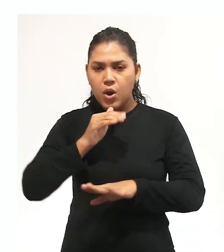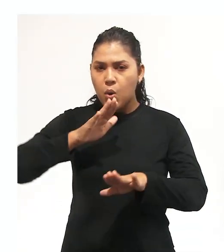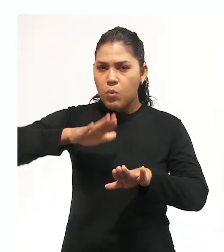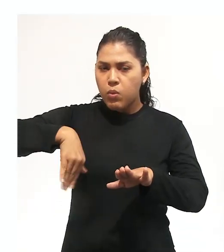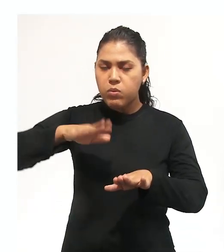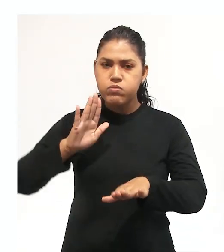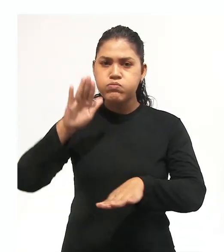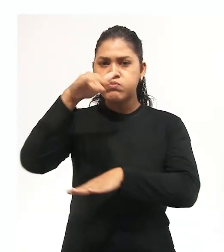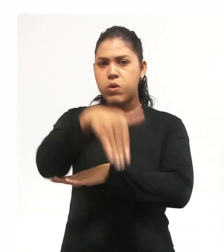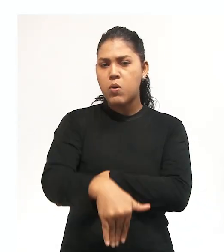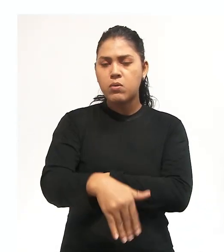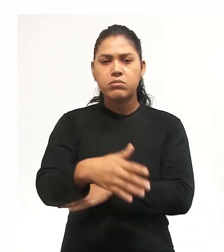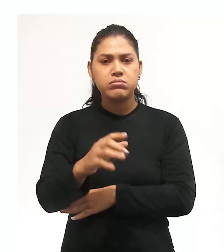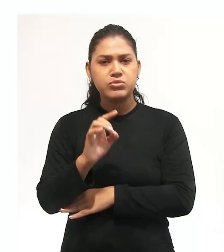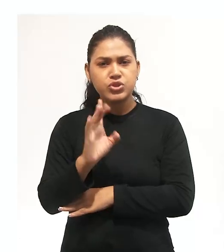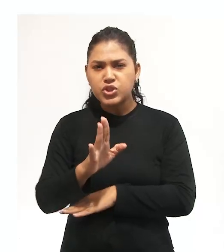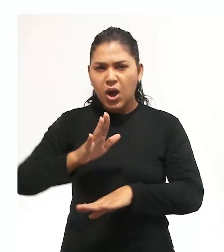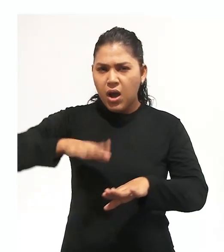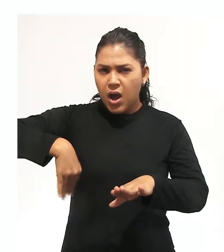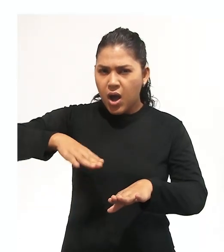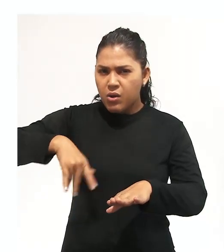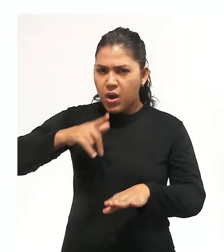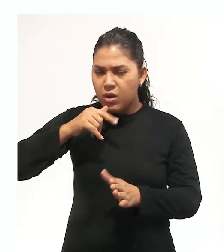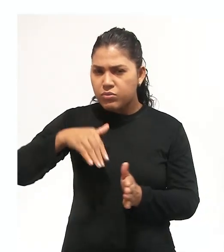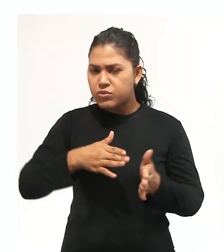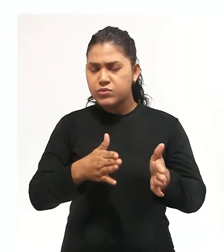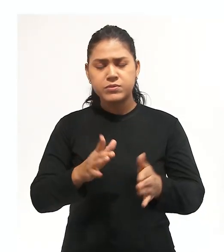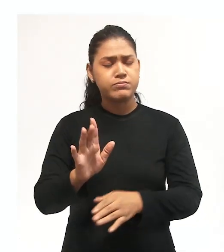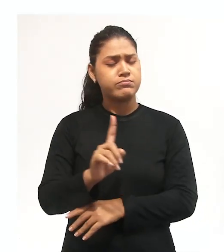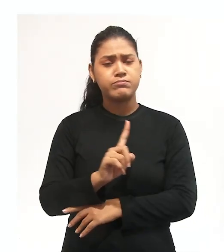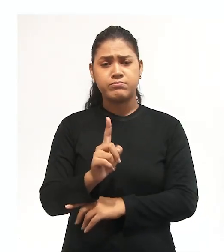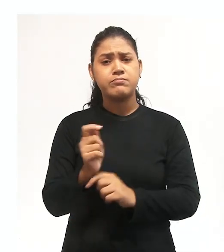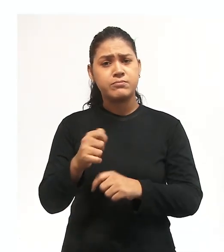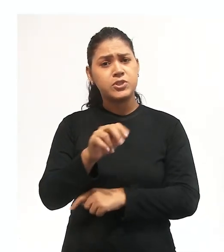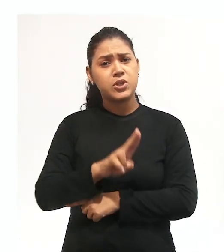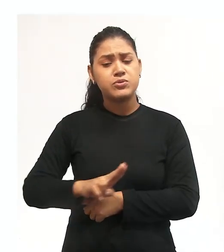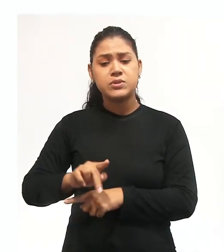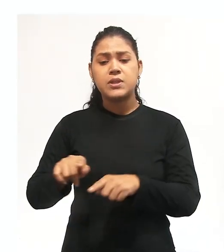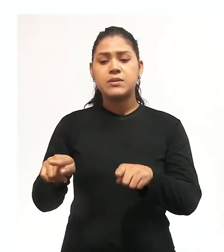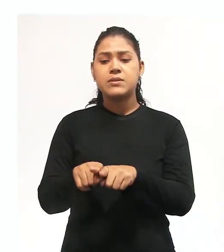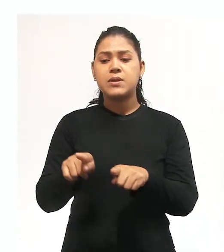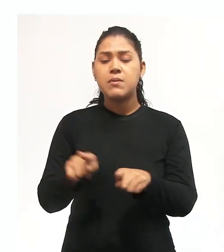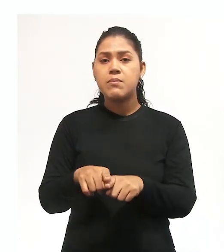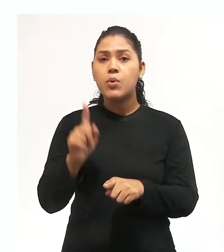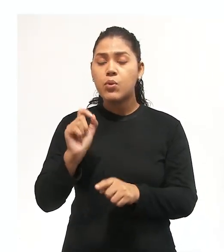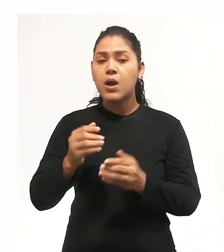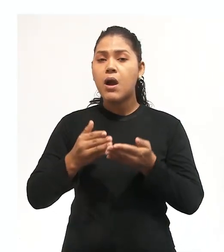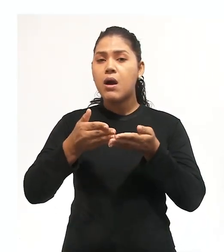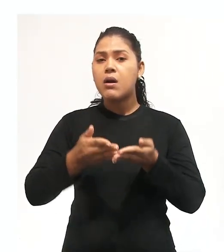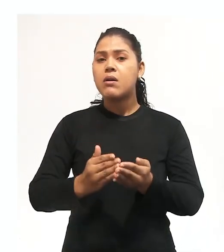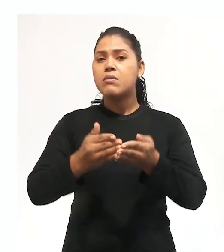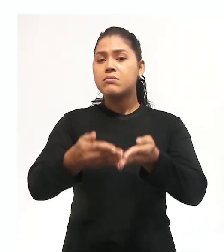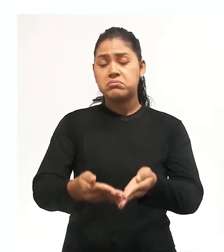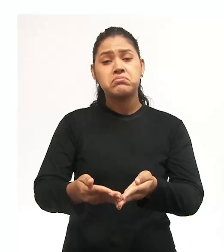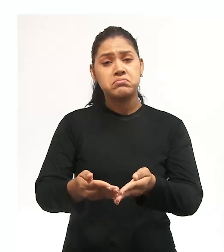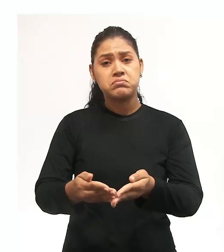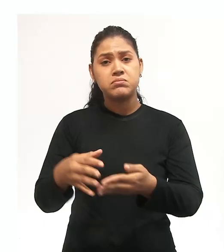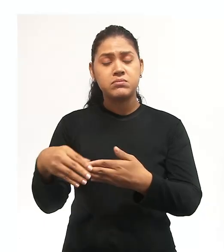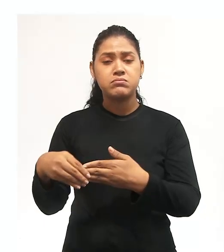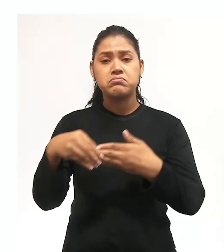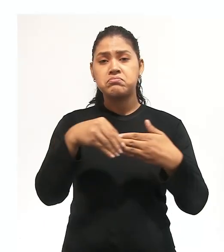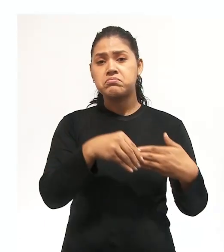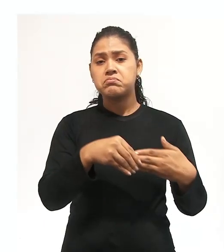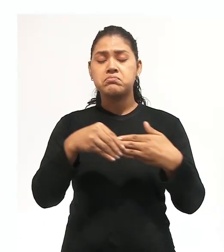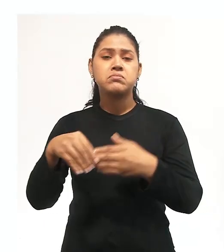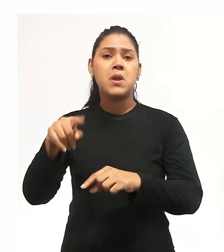limita a isso, ele pode ser utilizado, e aí na imagem a gente também tem uma outra referência em segundo plano, que é como um